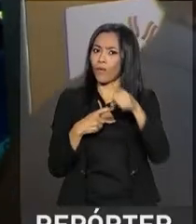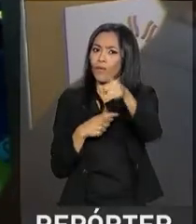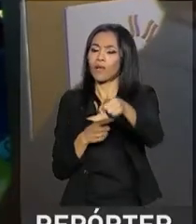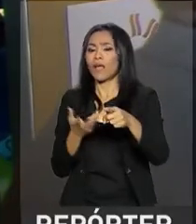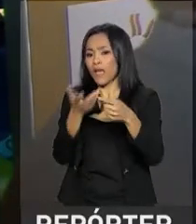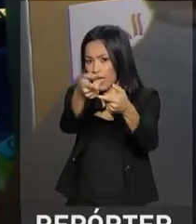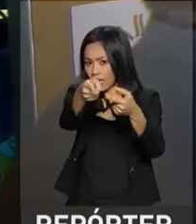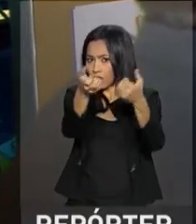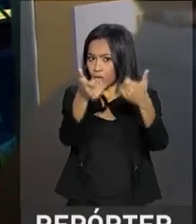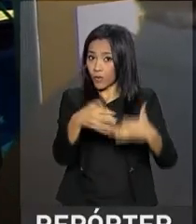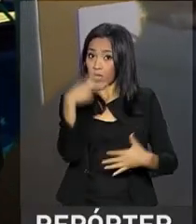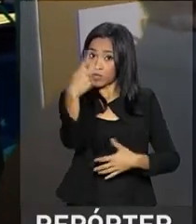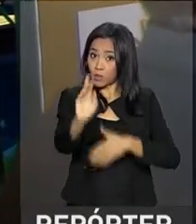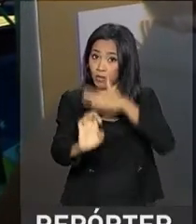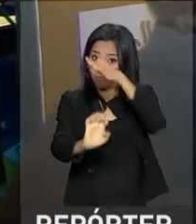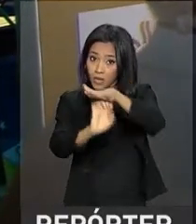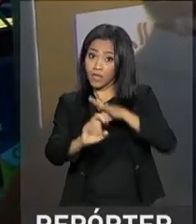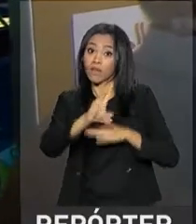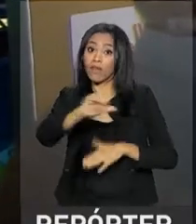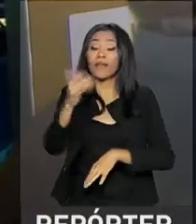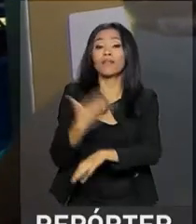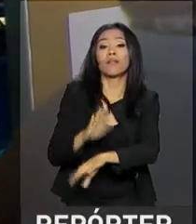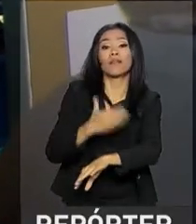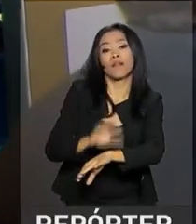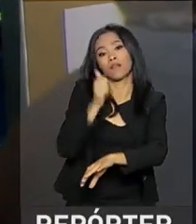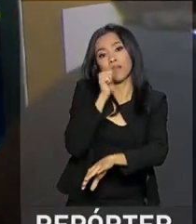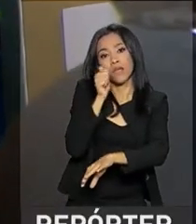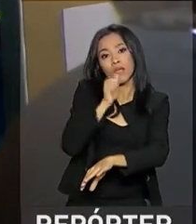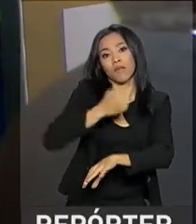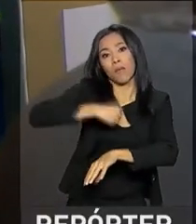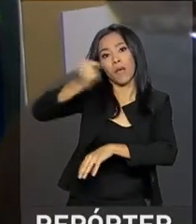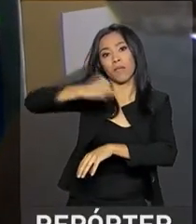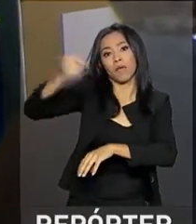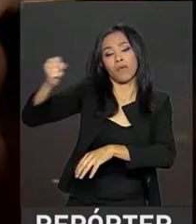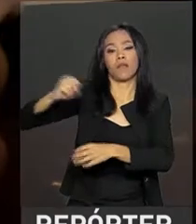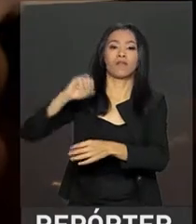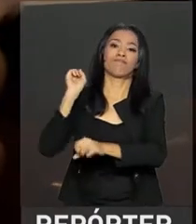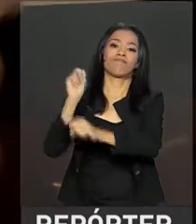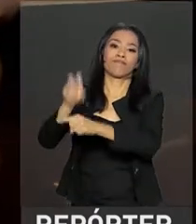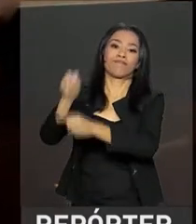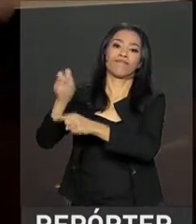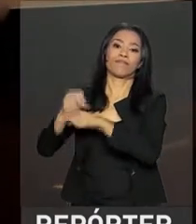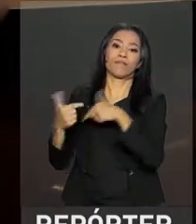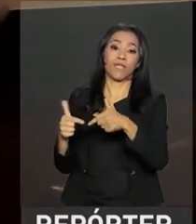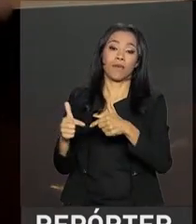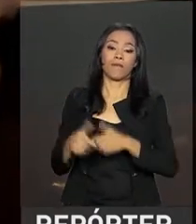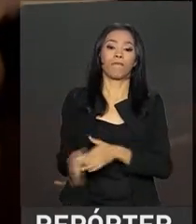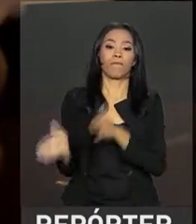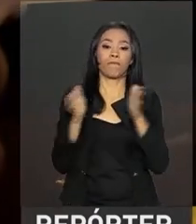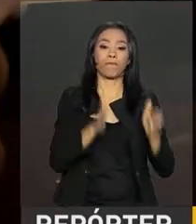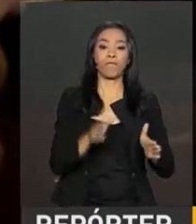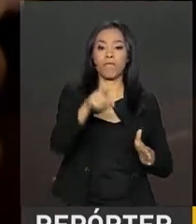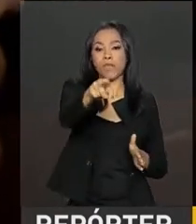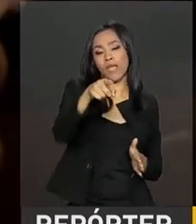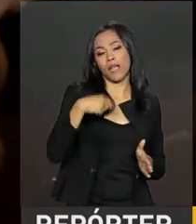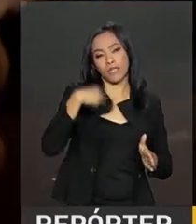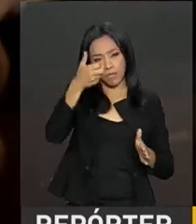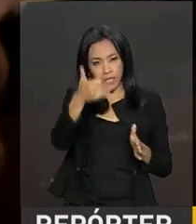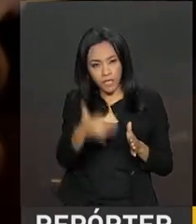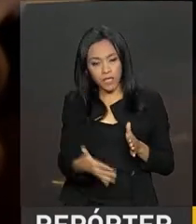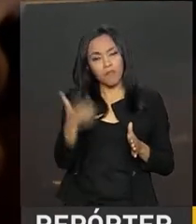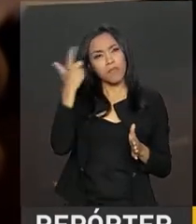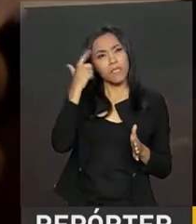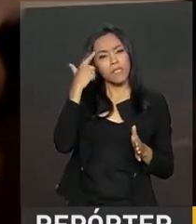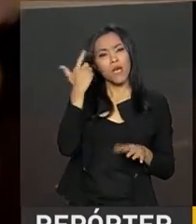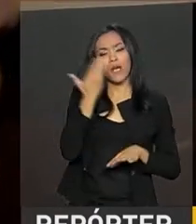companhia vai buscar capacitar as mulheres para o mercado de trabalho isso vai desde pensar as formações